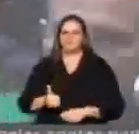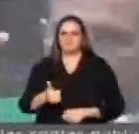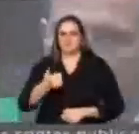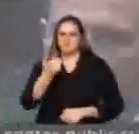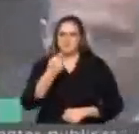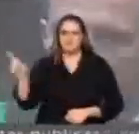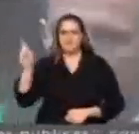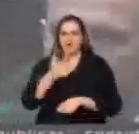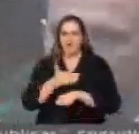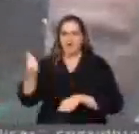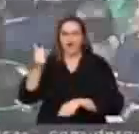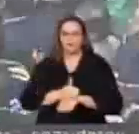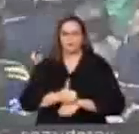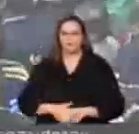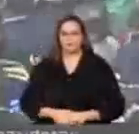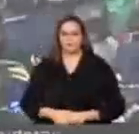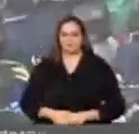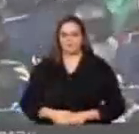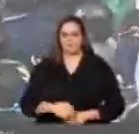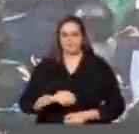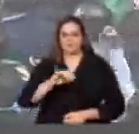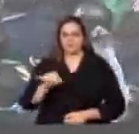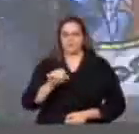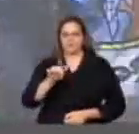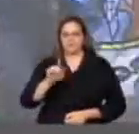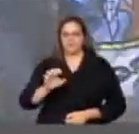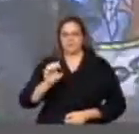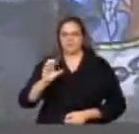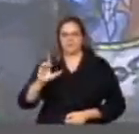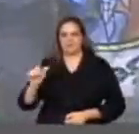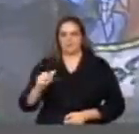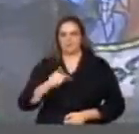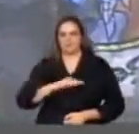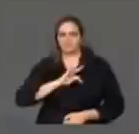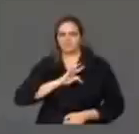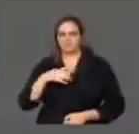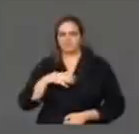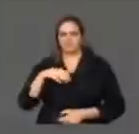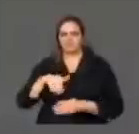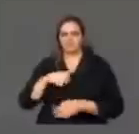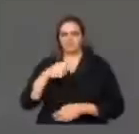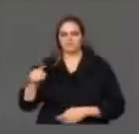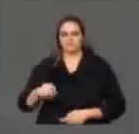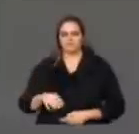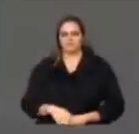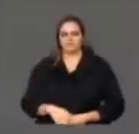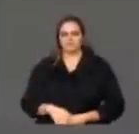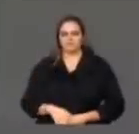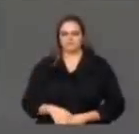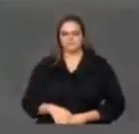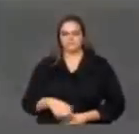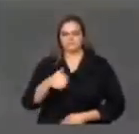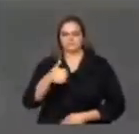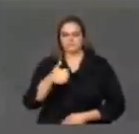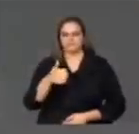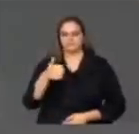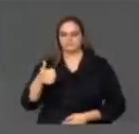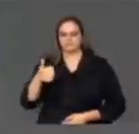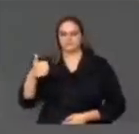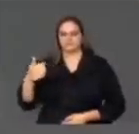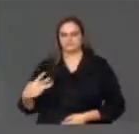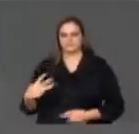Não ao golpe! Deputado Jorge Sola, do PT da Bahia, votando não, totalizando